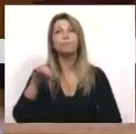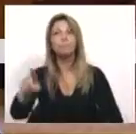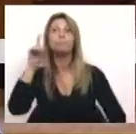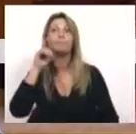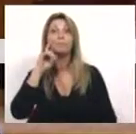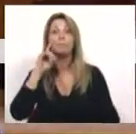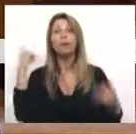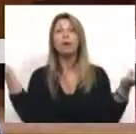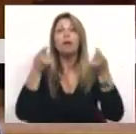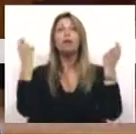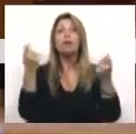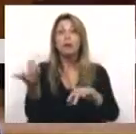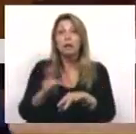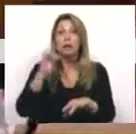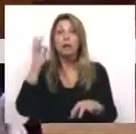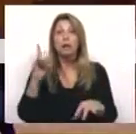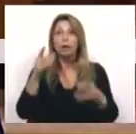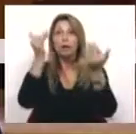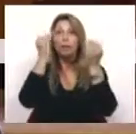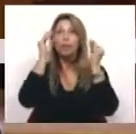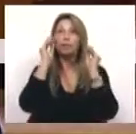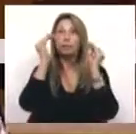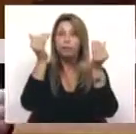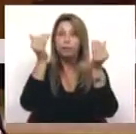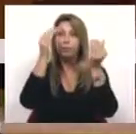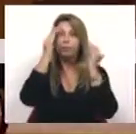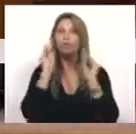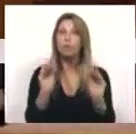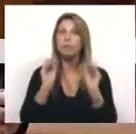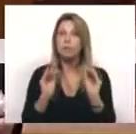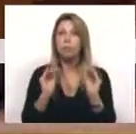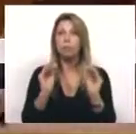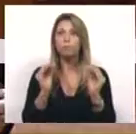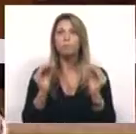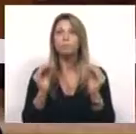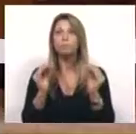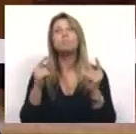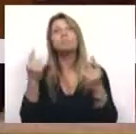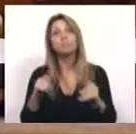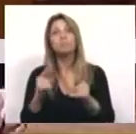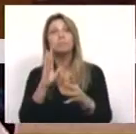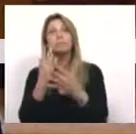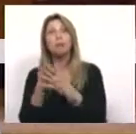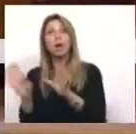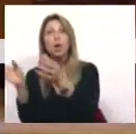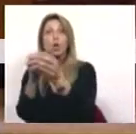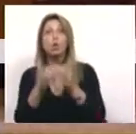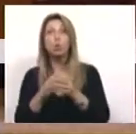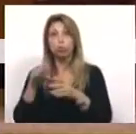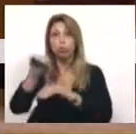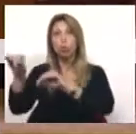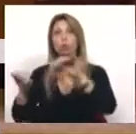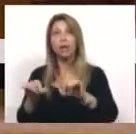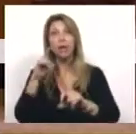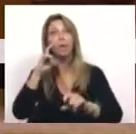de sensibilização e informação são realizadas com a colaboração de agentes que no terreno previnem